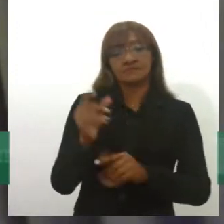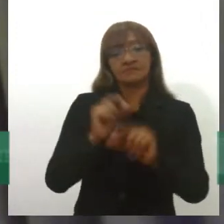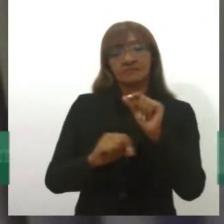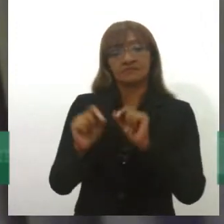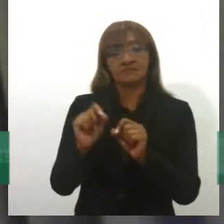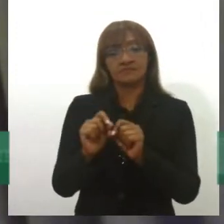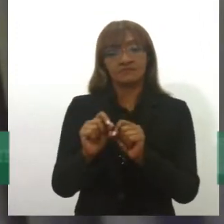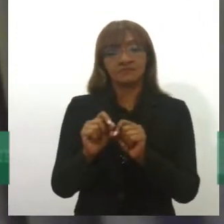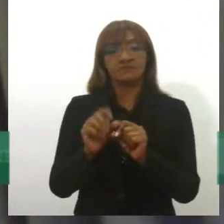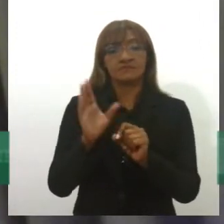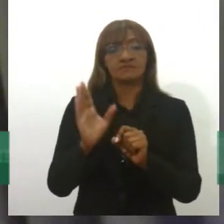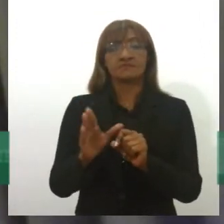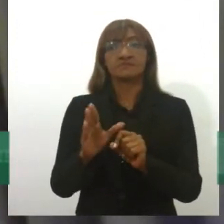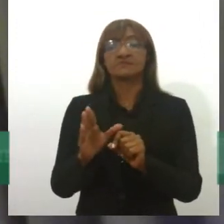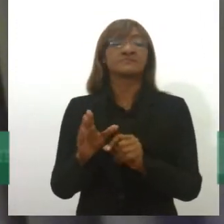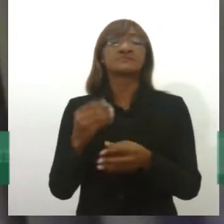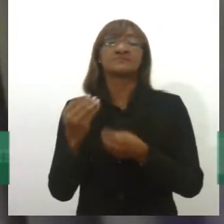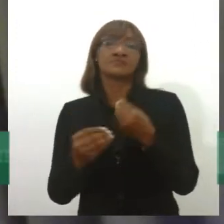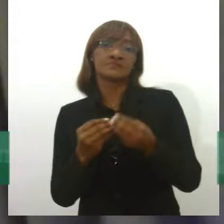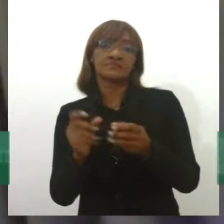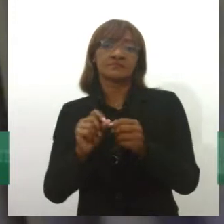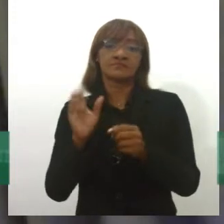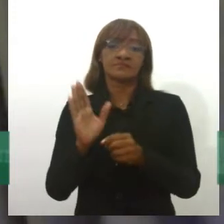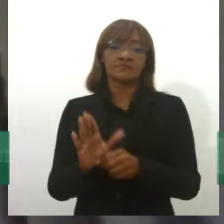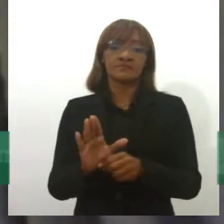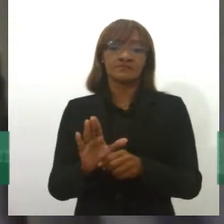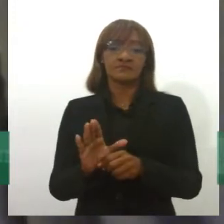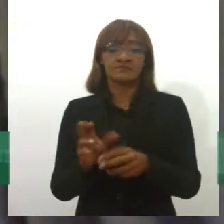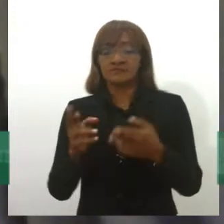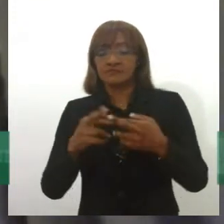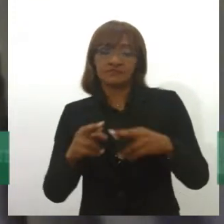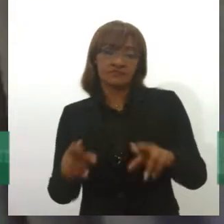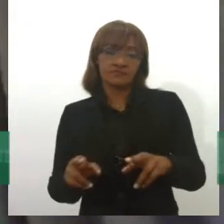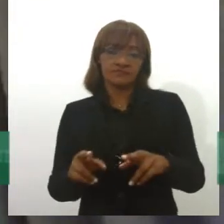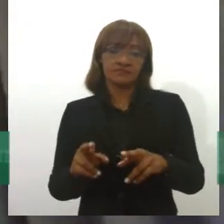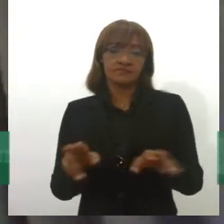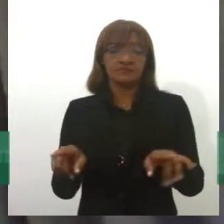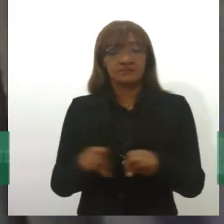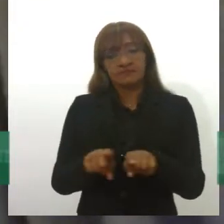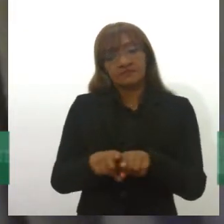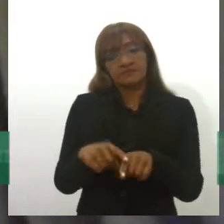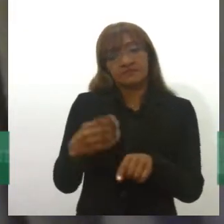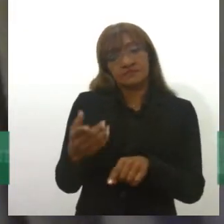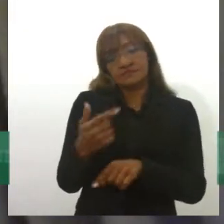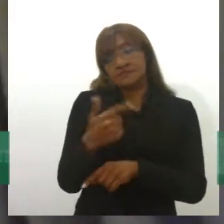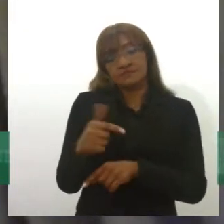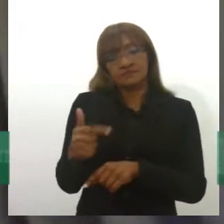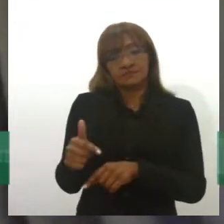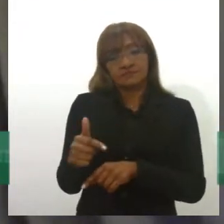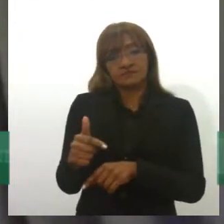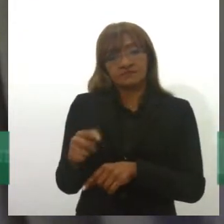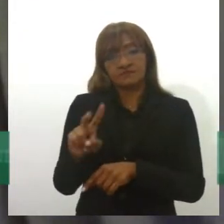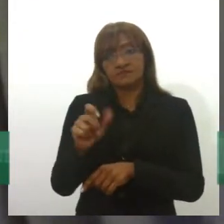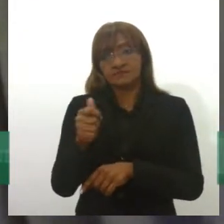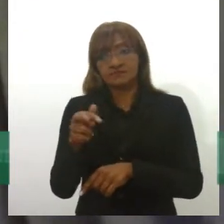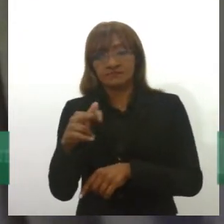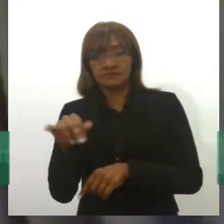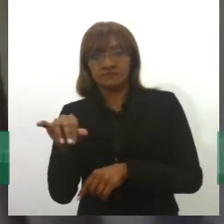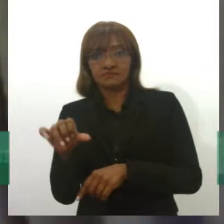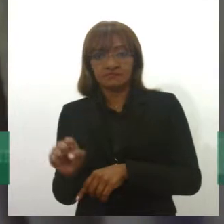única vez na cadeia, a incidência alíquota ad rem, não, e não ad valorem, ou seja, aplicação da